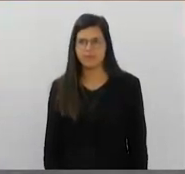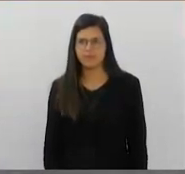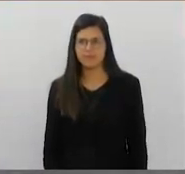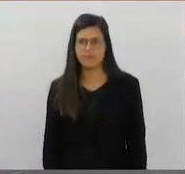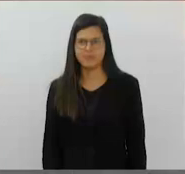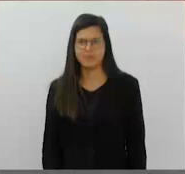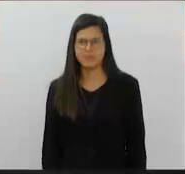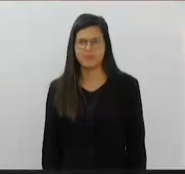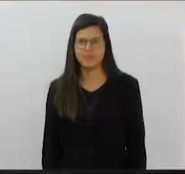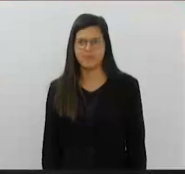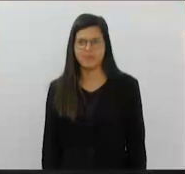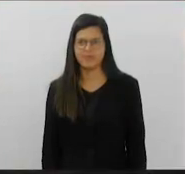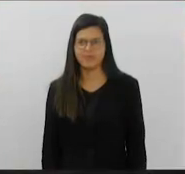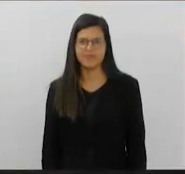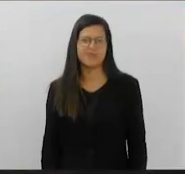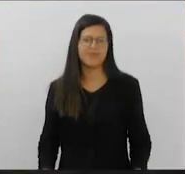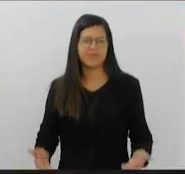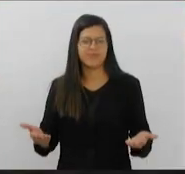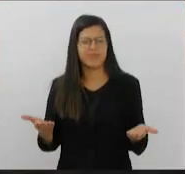Agora nós iremos seguir com